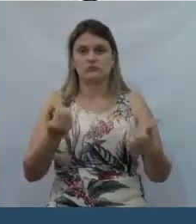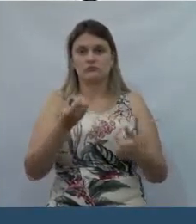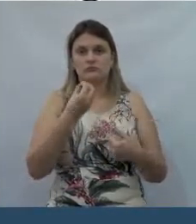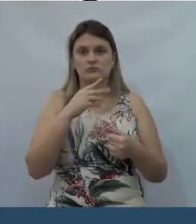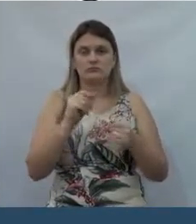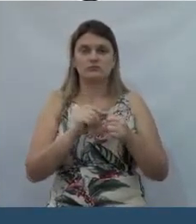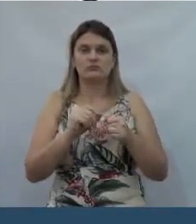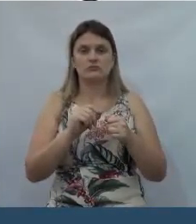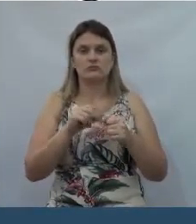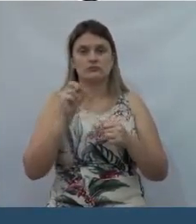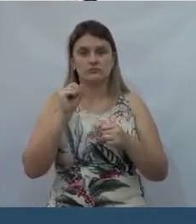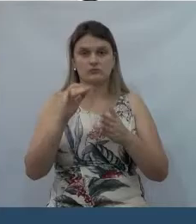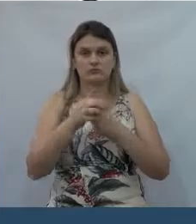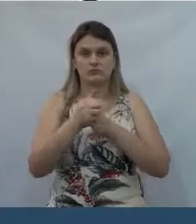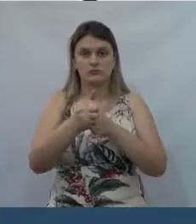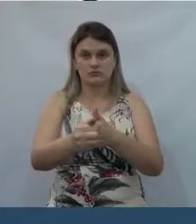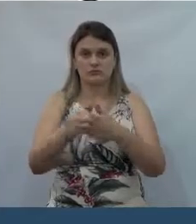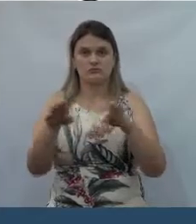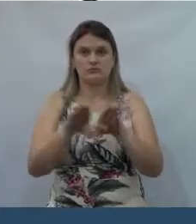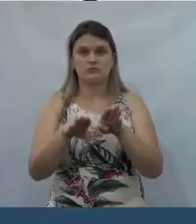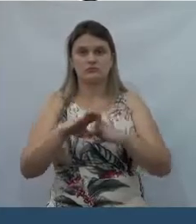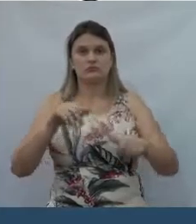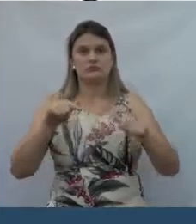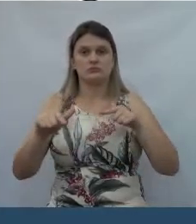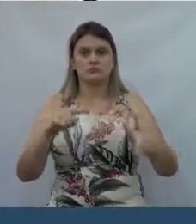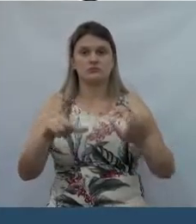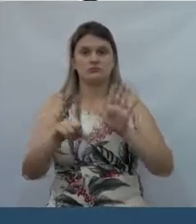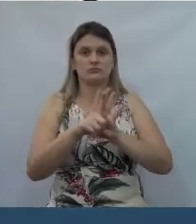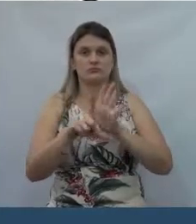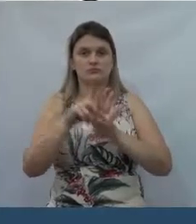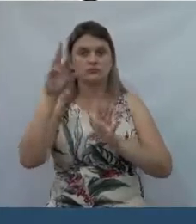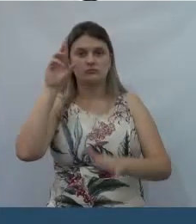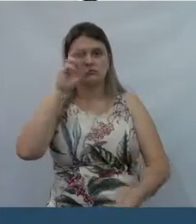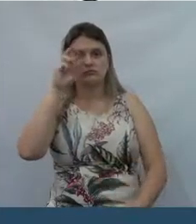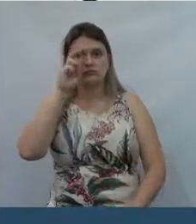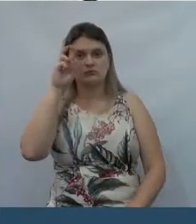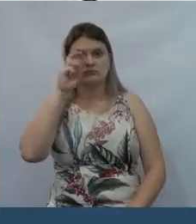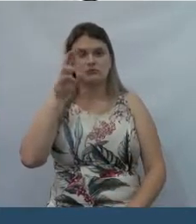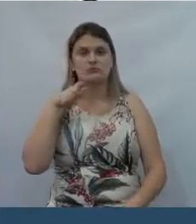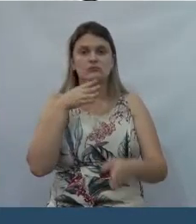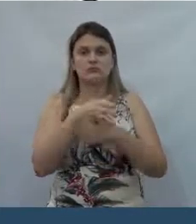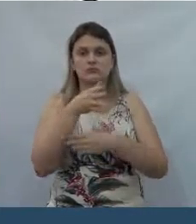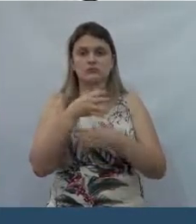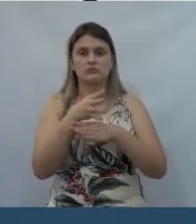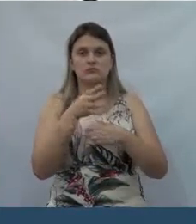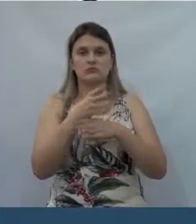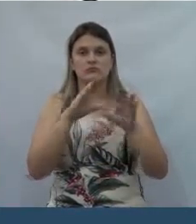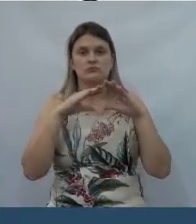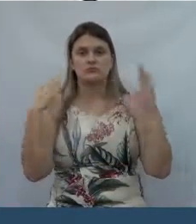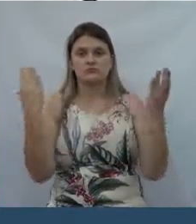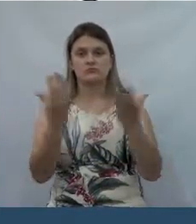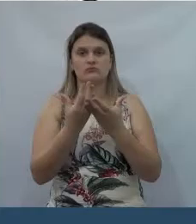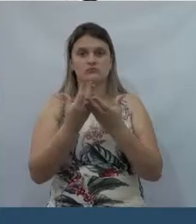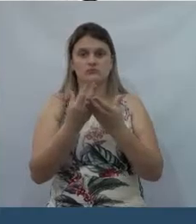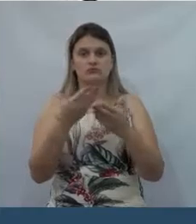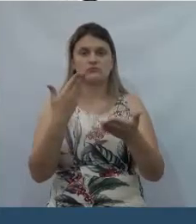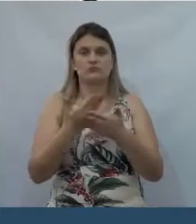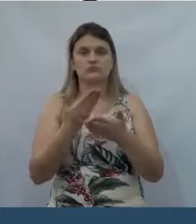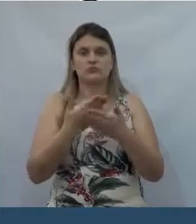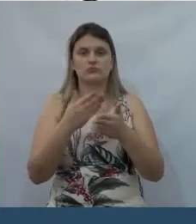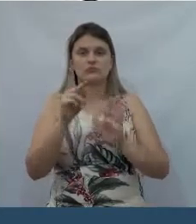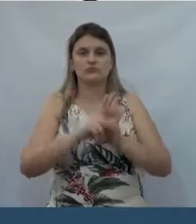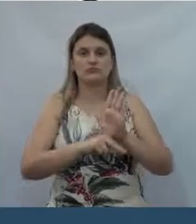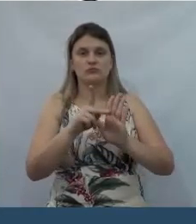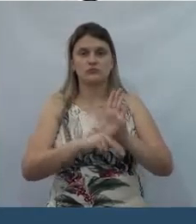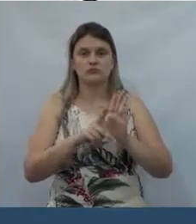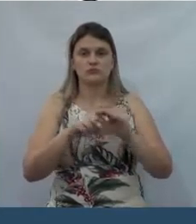que é acompanhado, que além do trabalho de legislar, fiscalizar, participar das comissões, estudar os